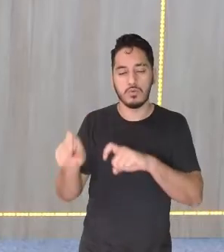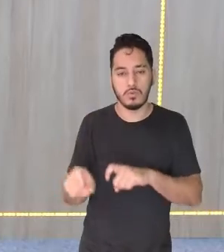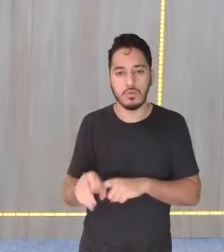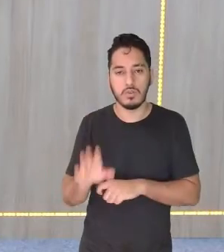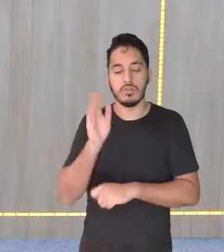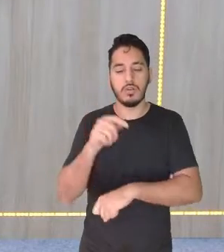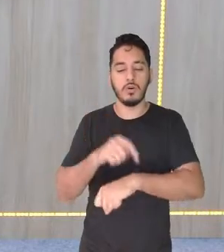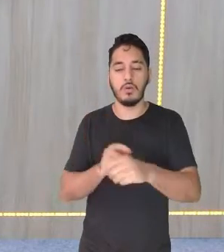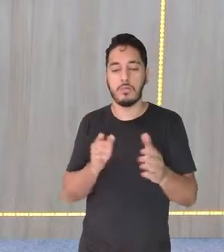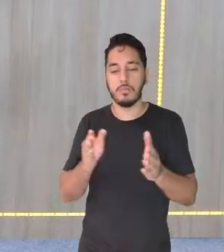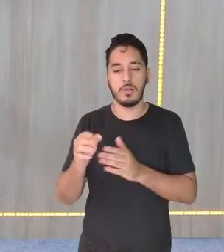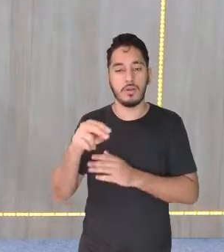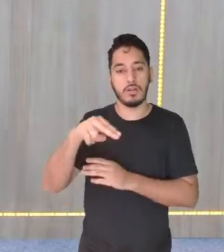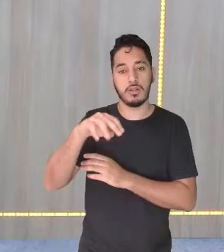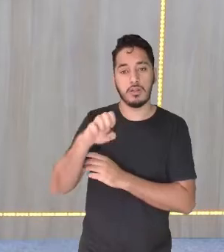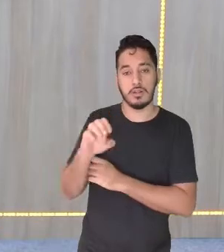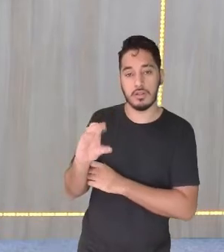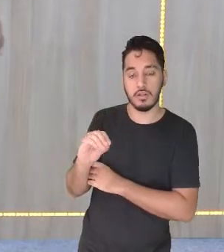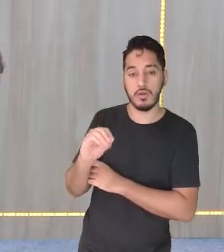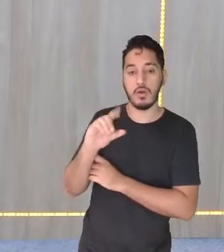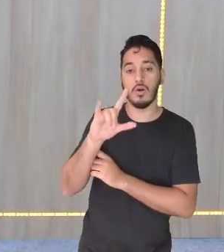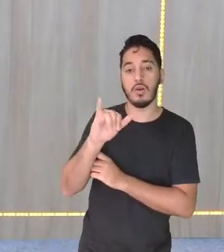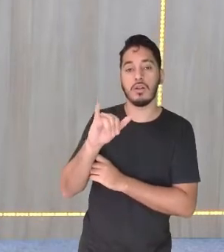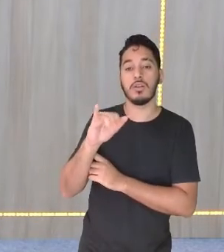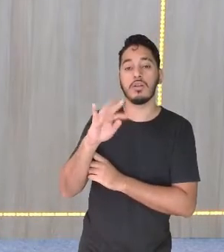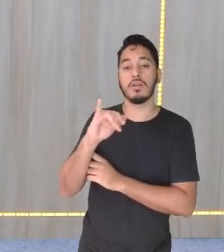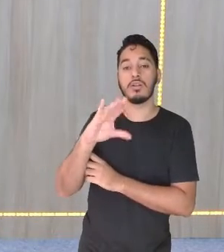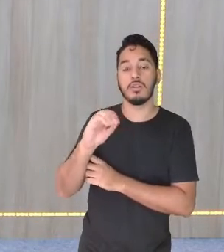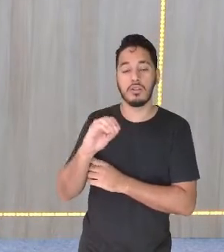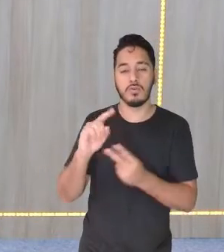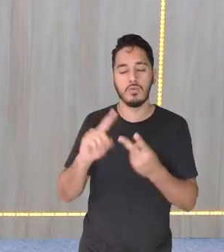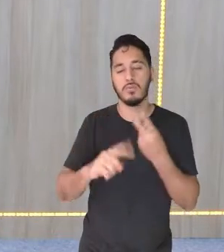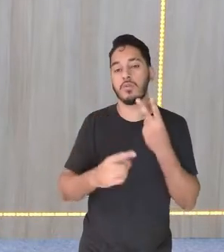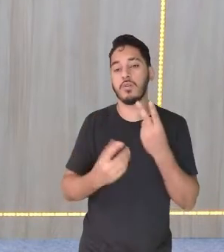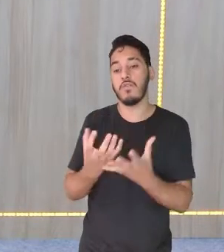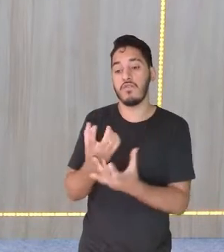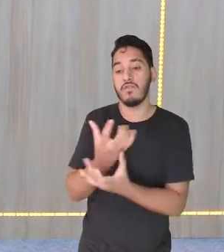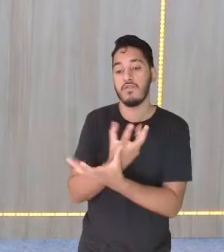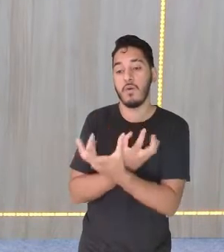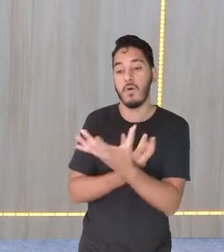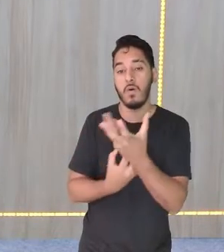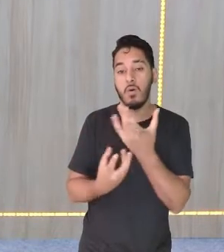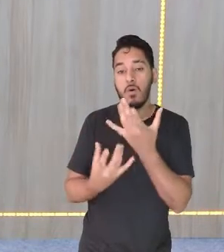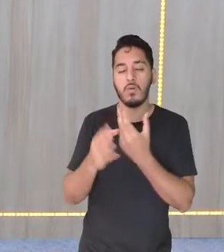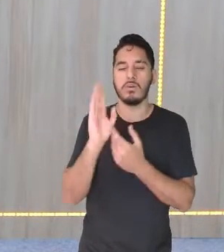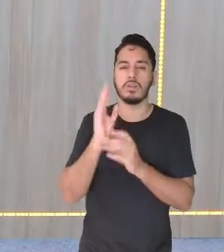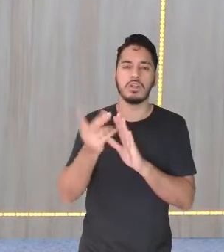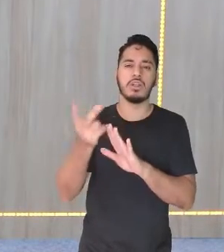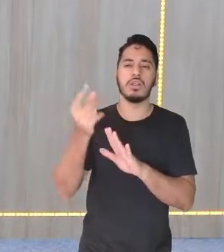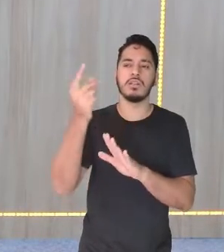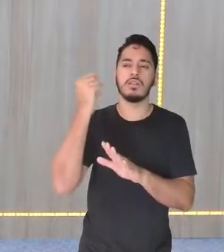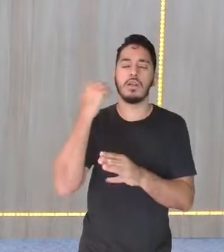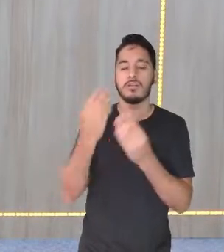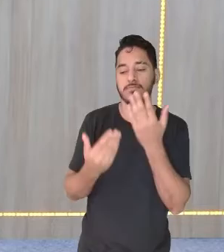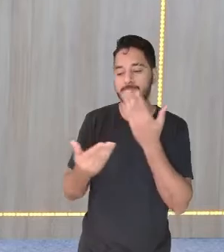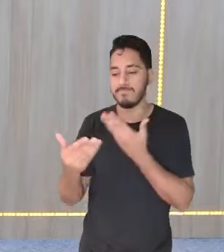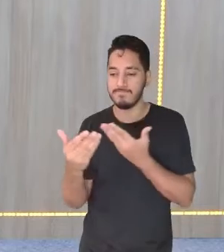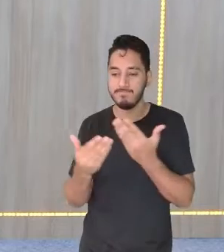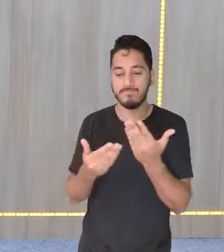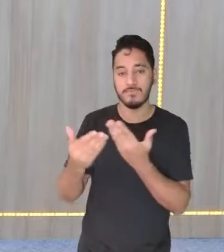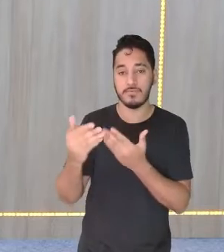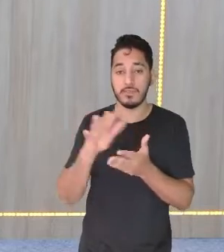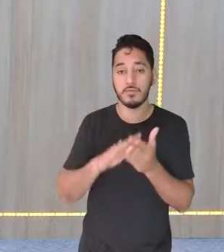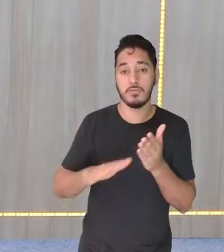daquele período neolítico, né? Na questão do fogo, o homem já começa ali lá de trás a interagir nesse